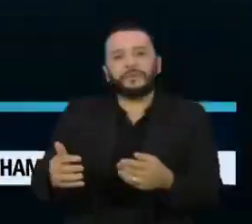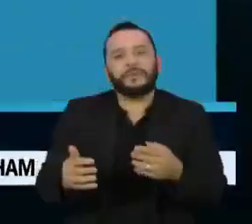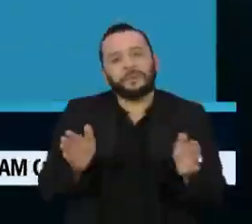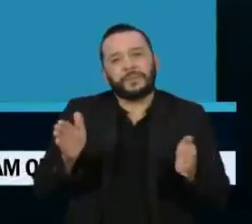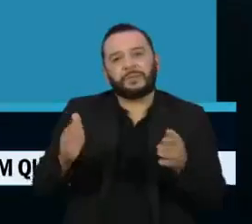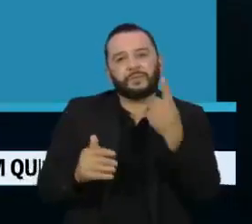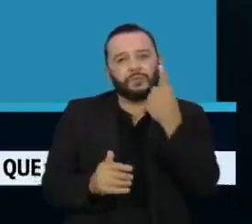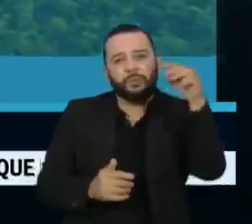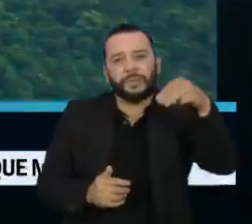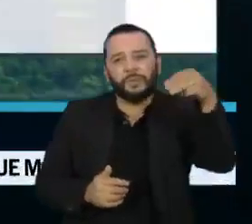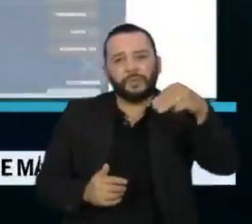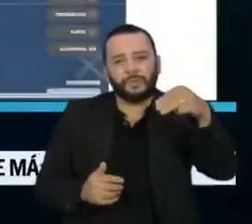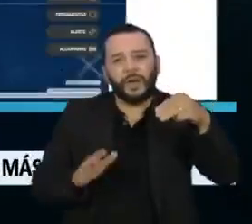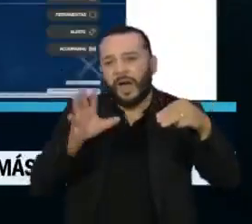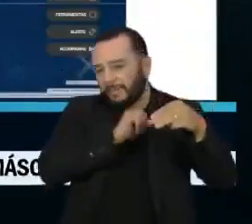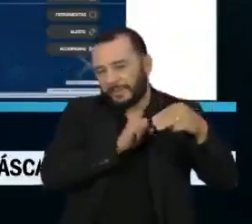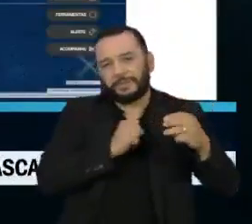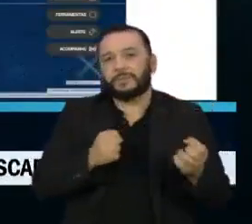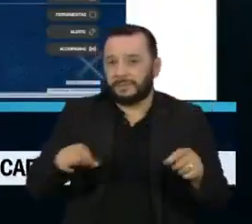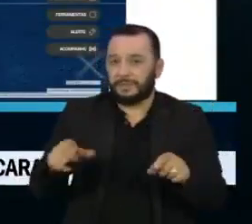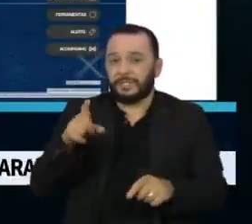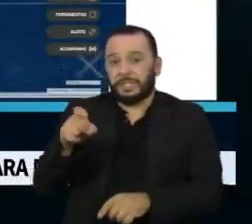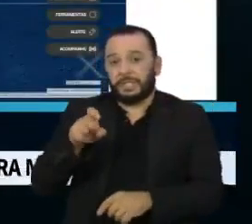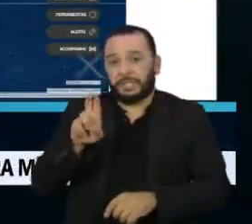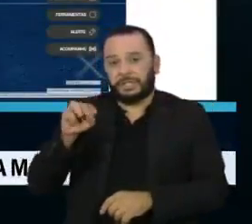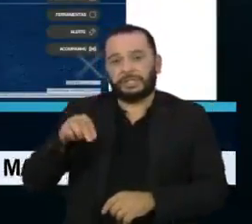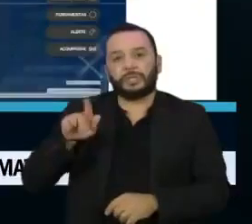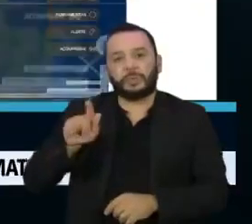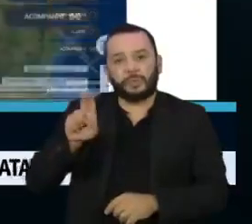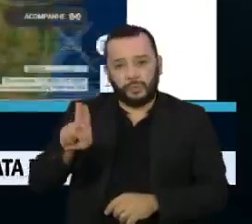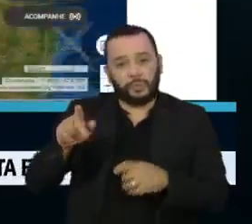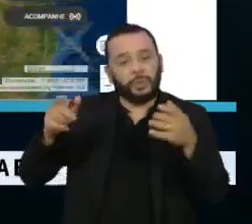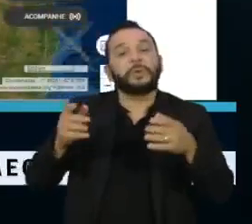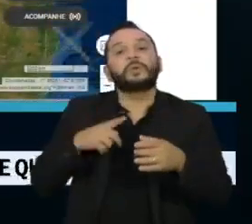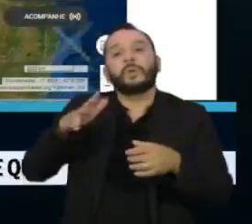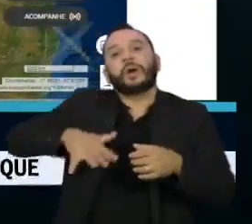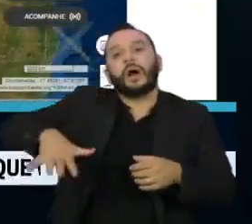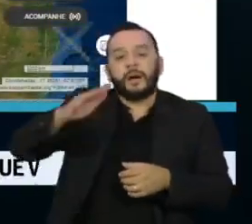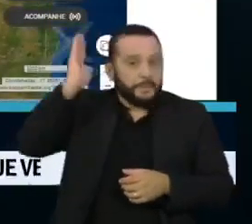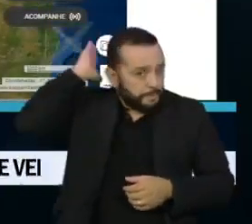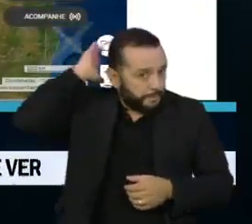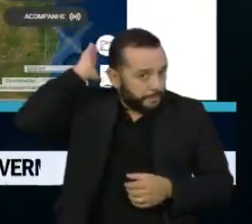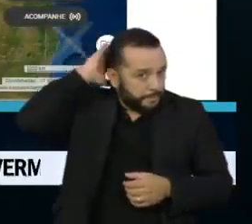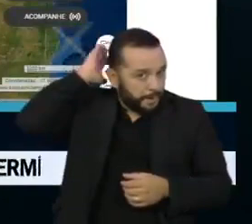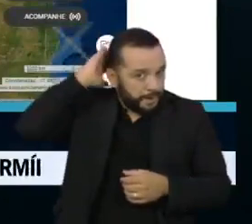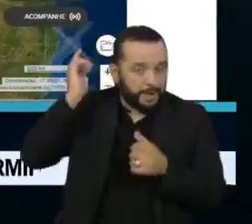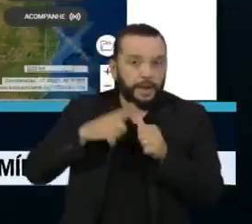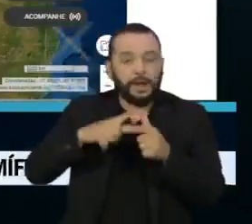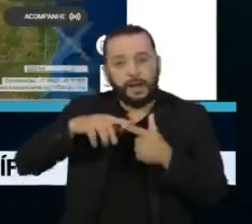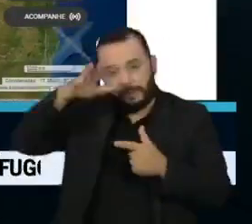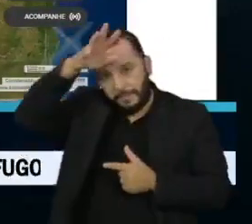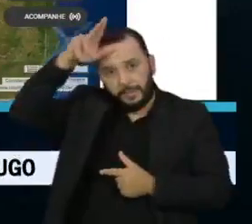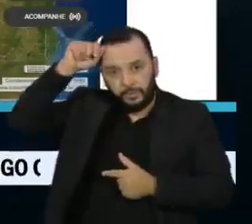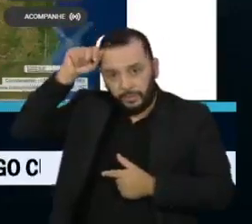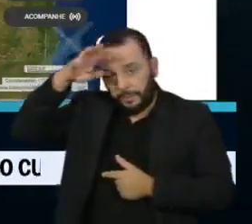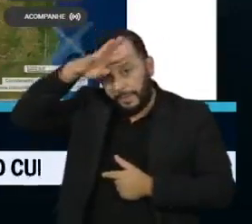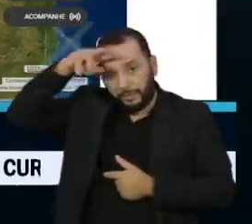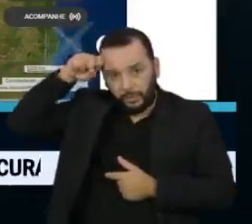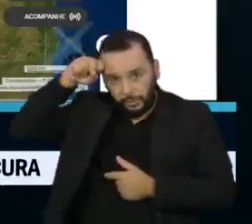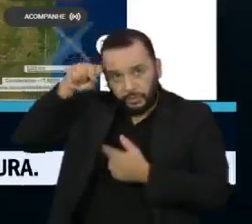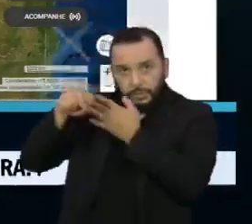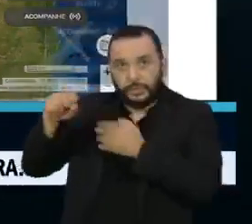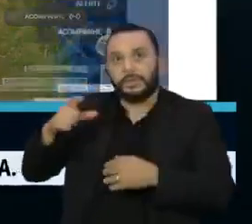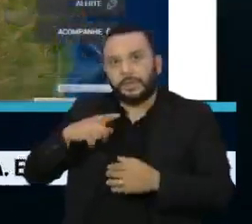minuto. O Parque Indígena do Xingu está dentro dos estados do Pará e de Mato Grosso. Ao lado fica a rodovia